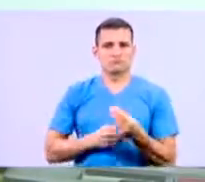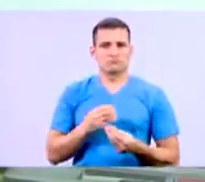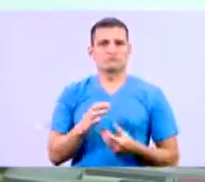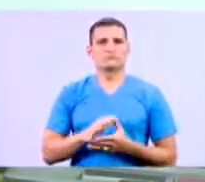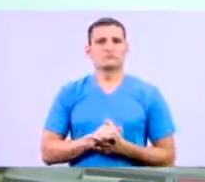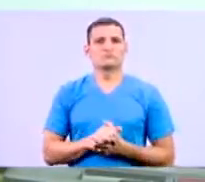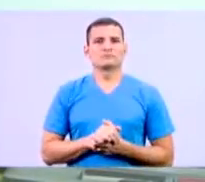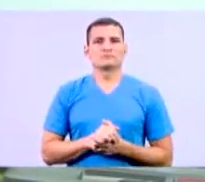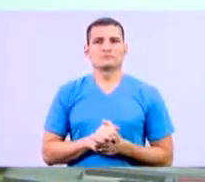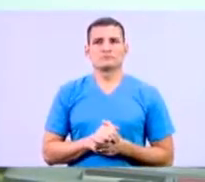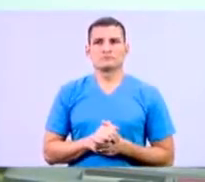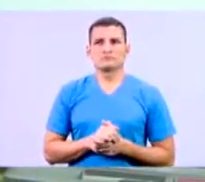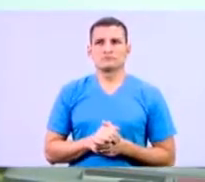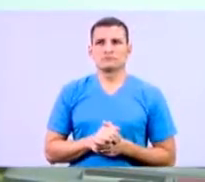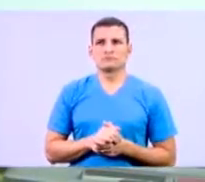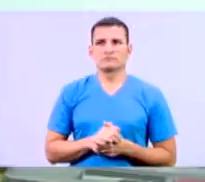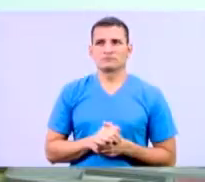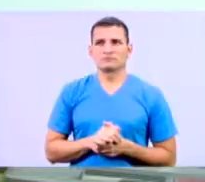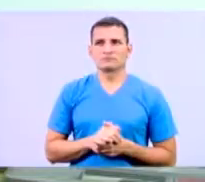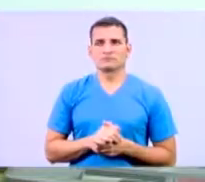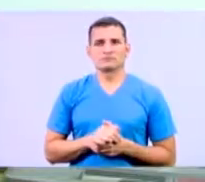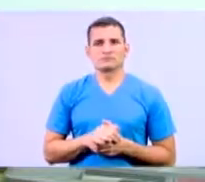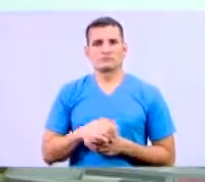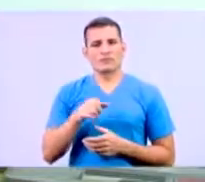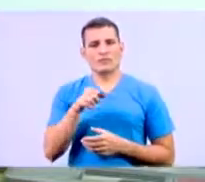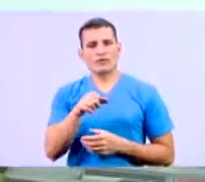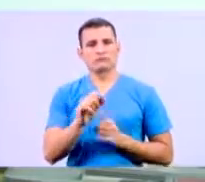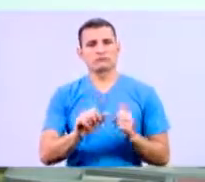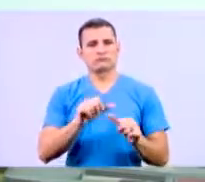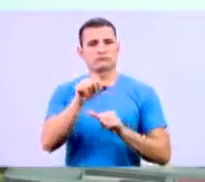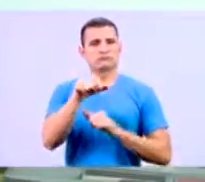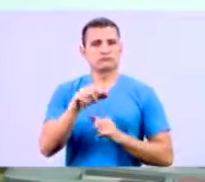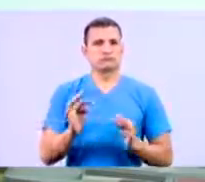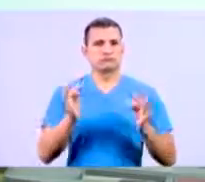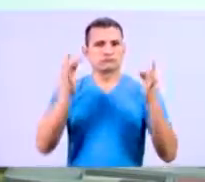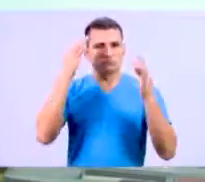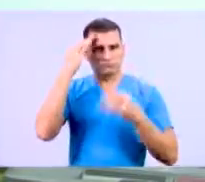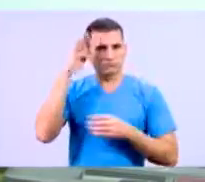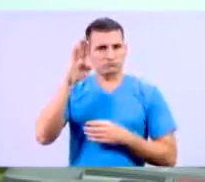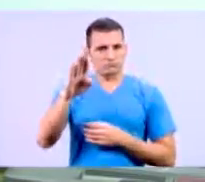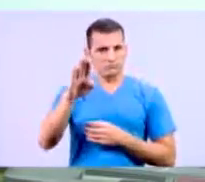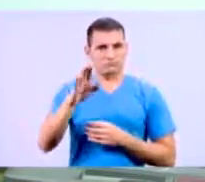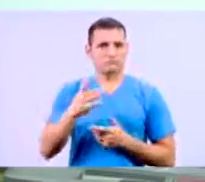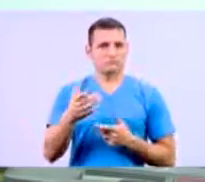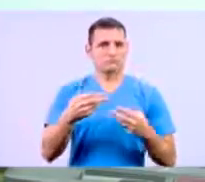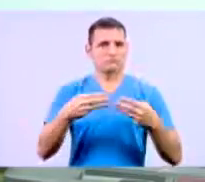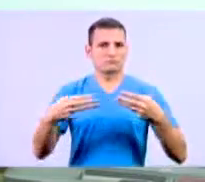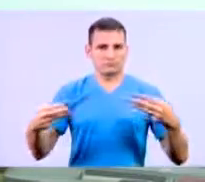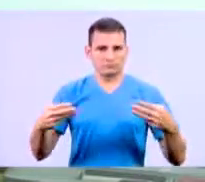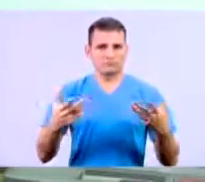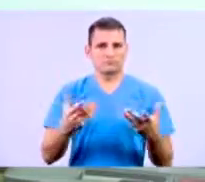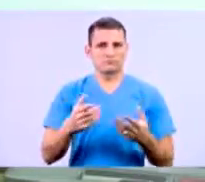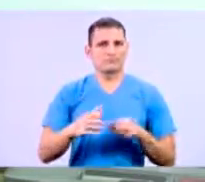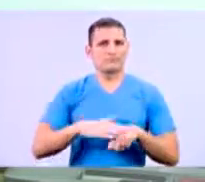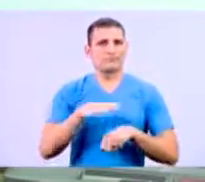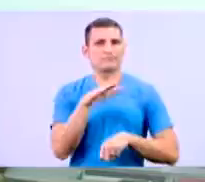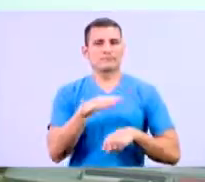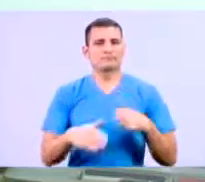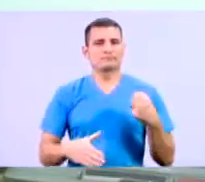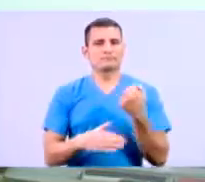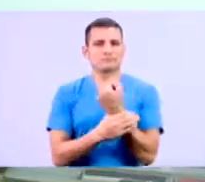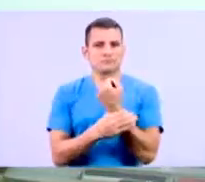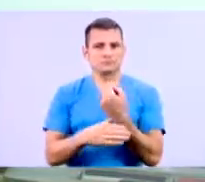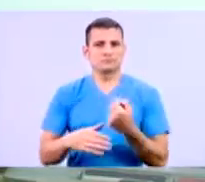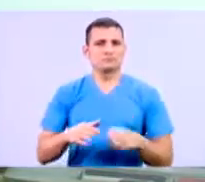tornar essas tecnologias, né, principalmente falando de redes, mais seguras e